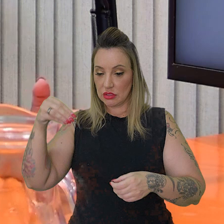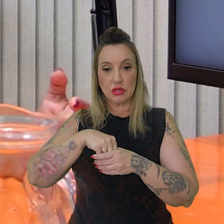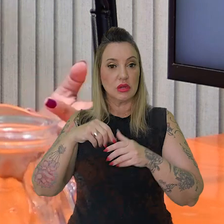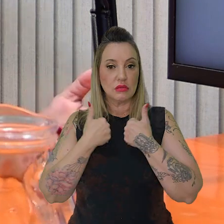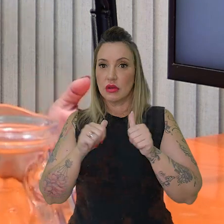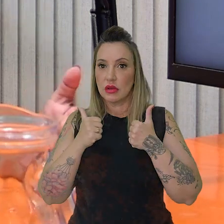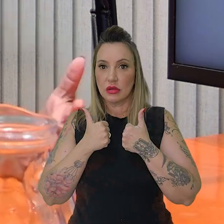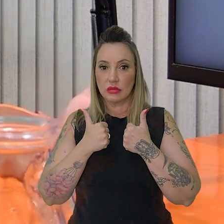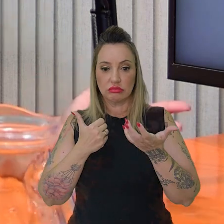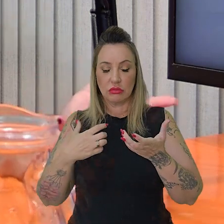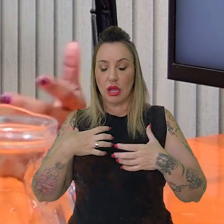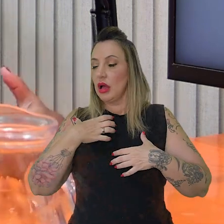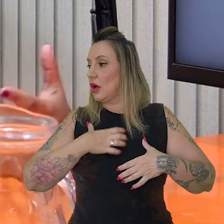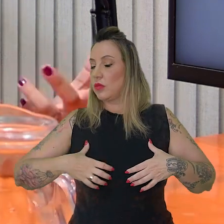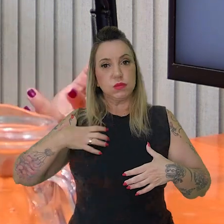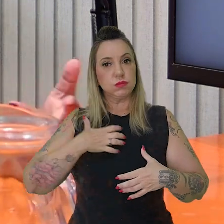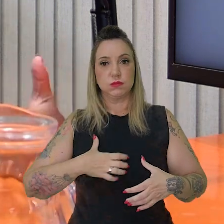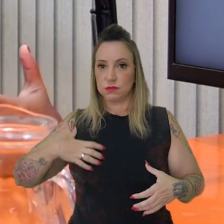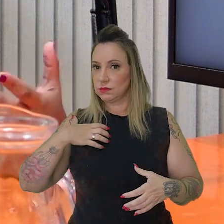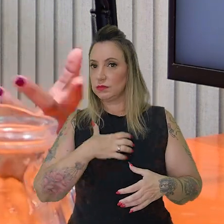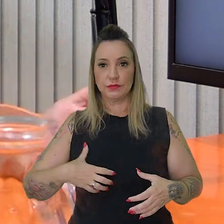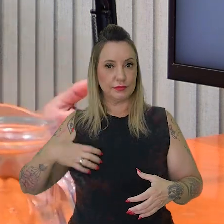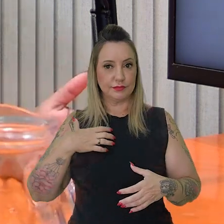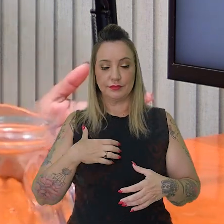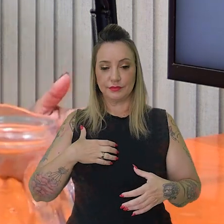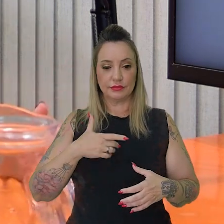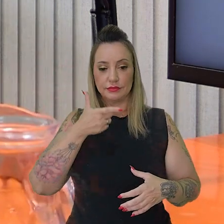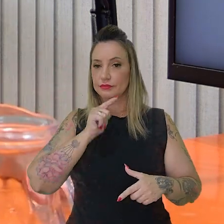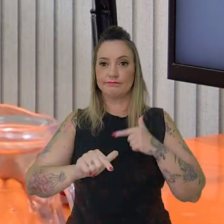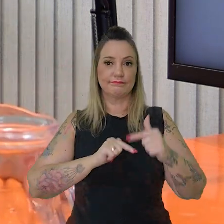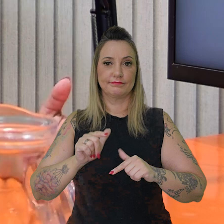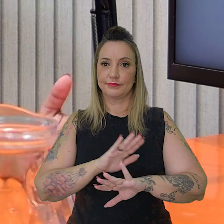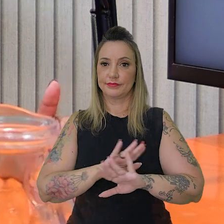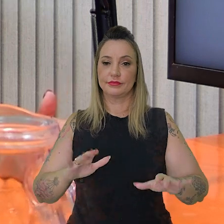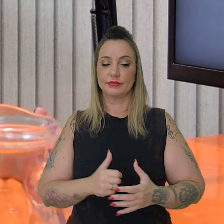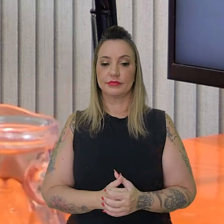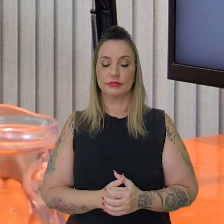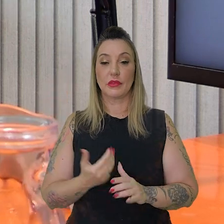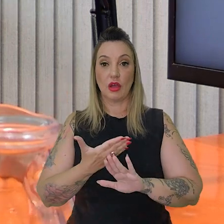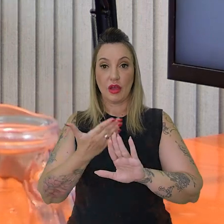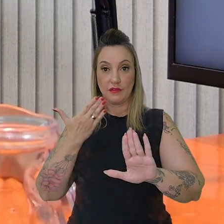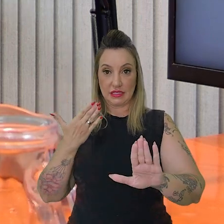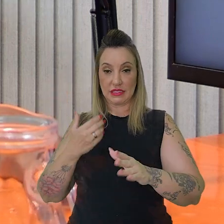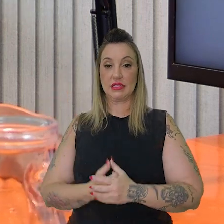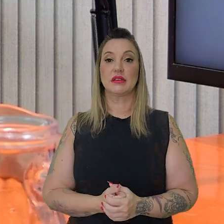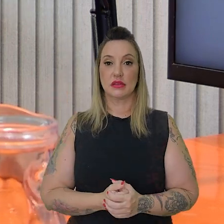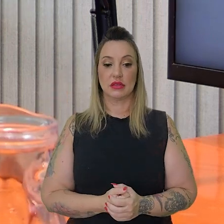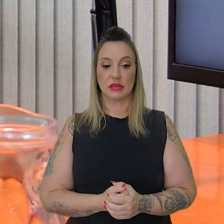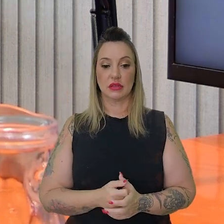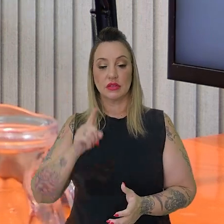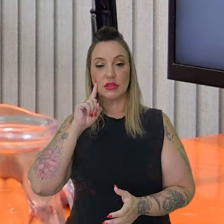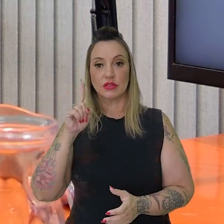e comecei a passar mal e dali não consegui mais trabalhar fiquei afastada fiquei uns